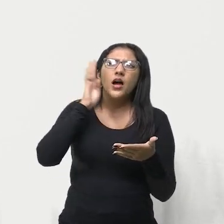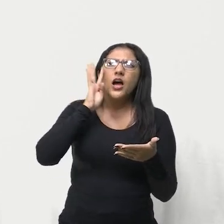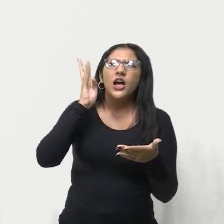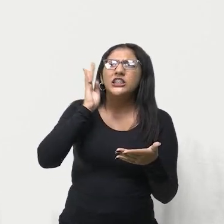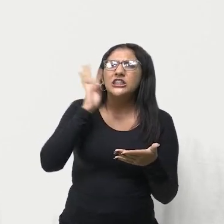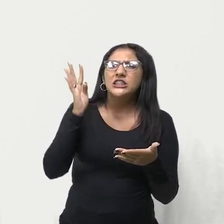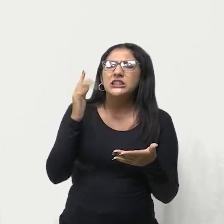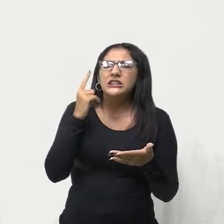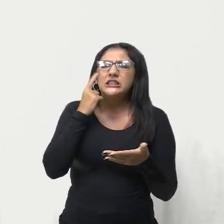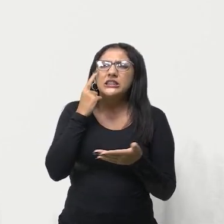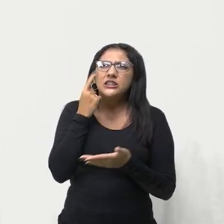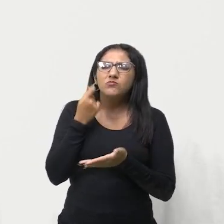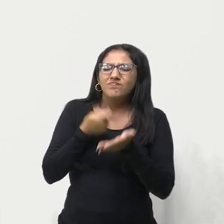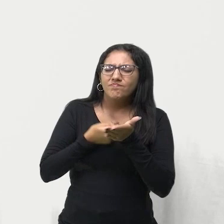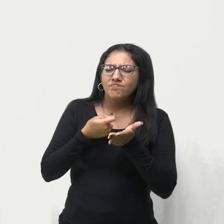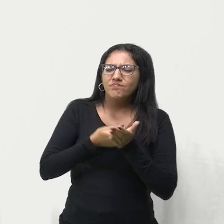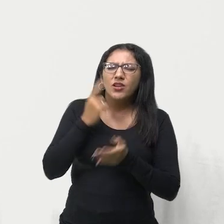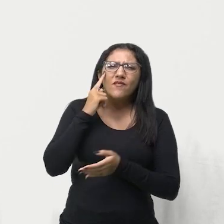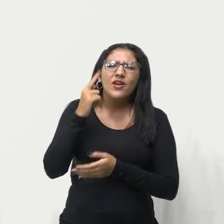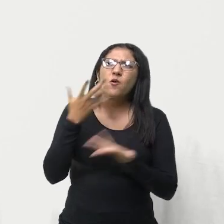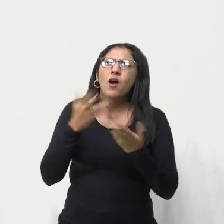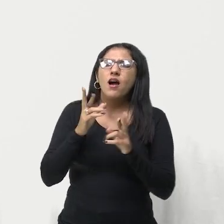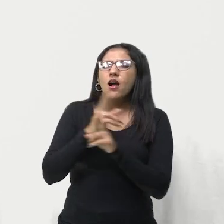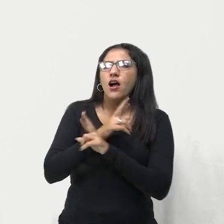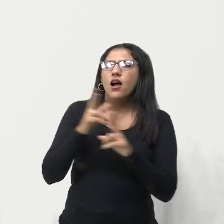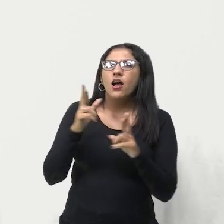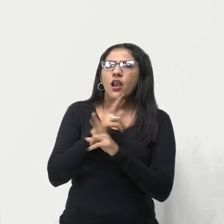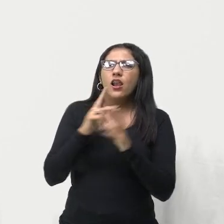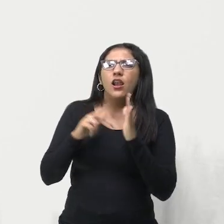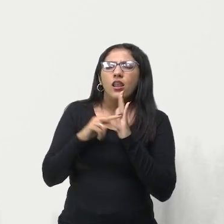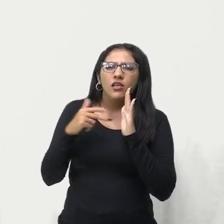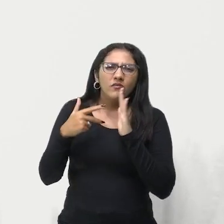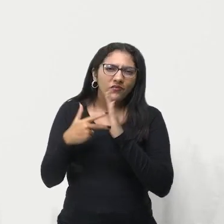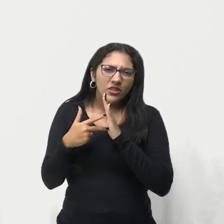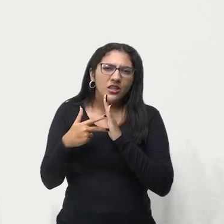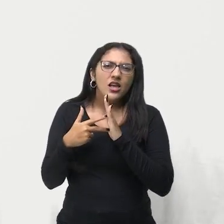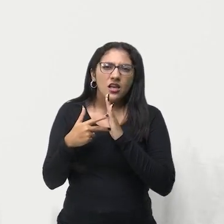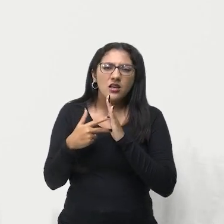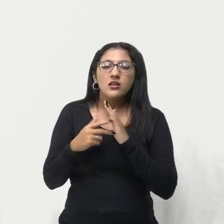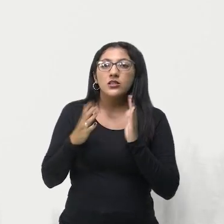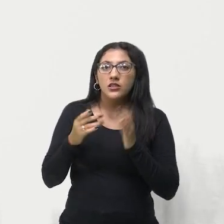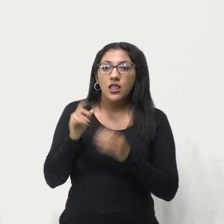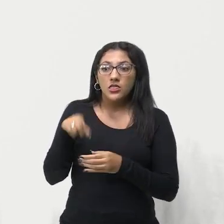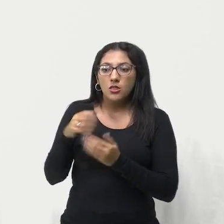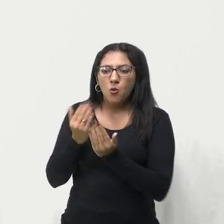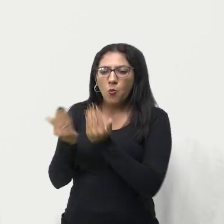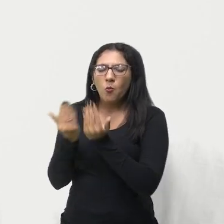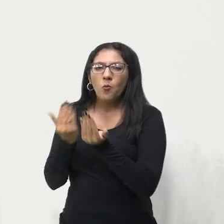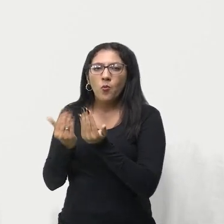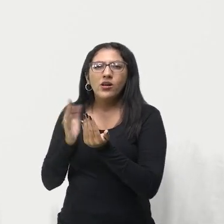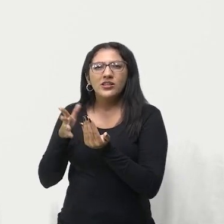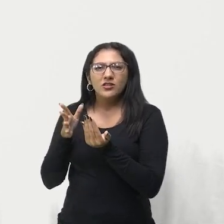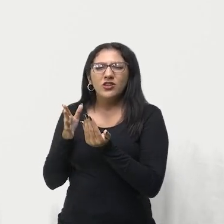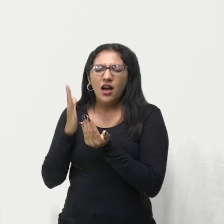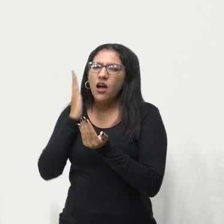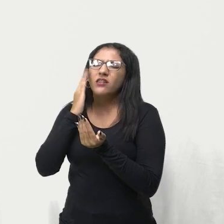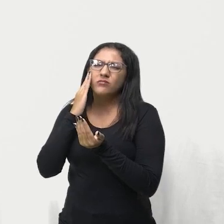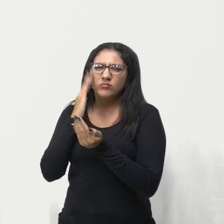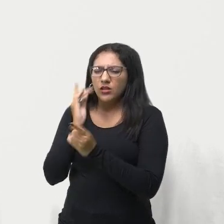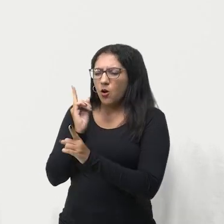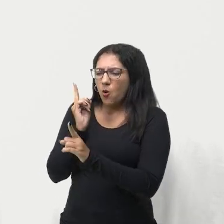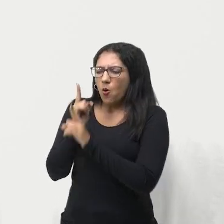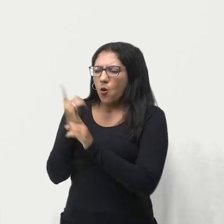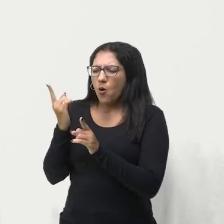da sua imaginação, buscando criar essa relação de sentidos. Na comparação, a gente já entrega qual é o alvo